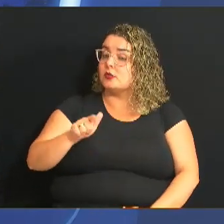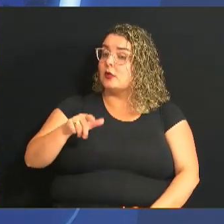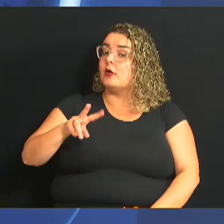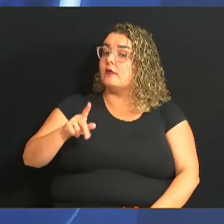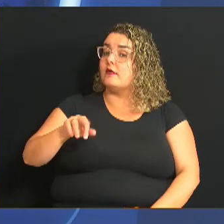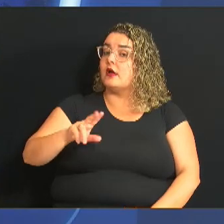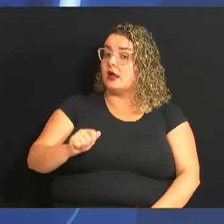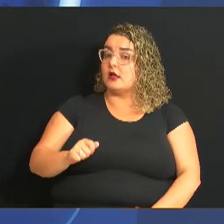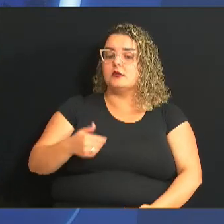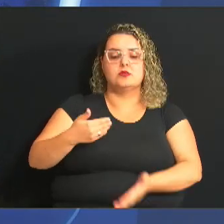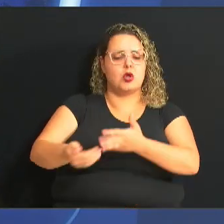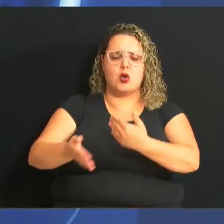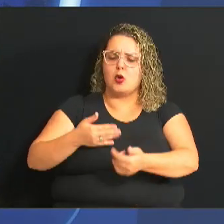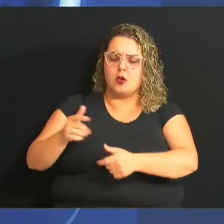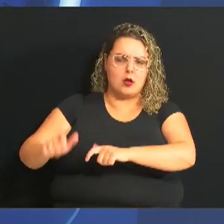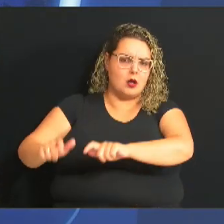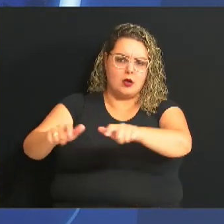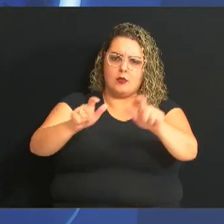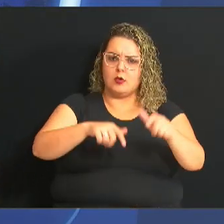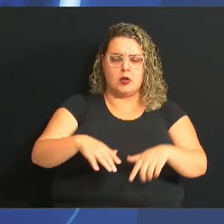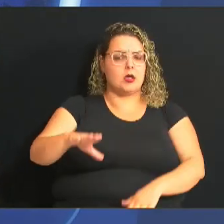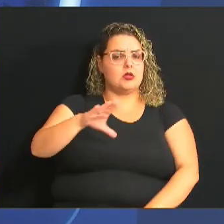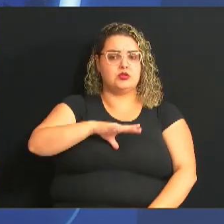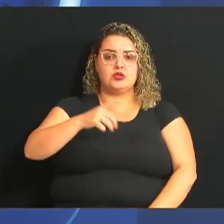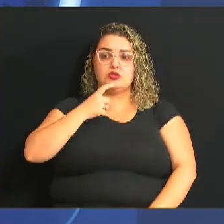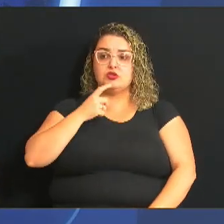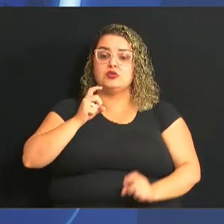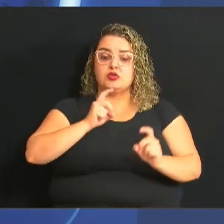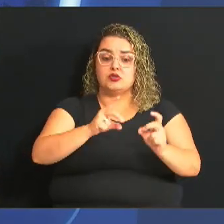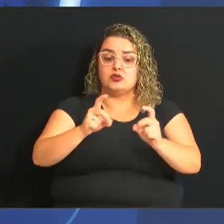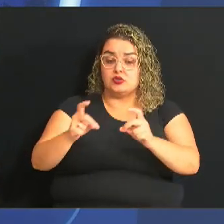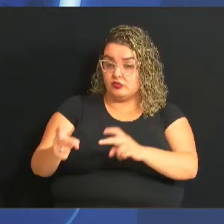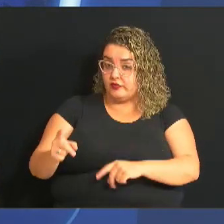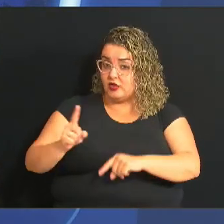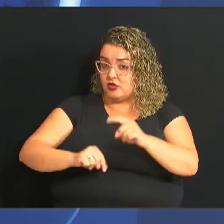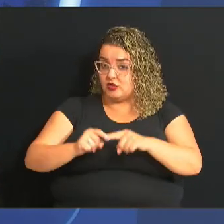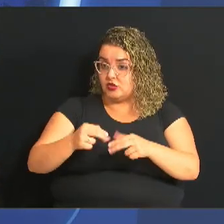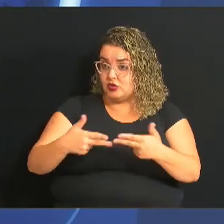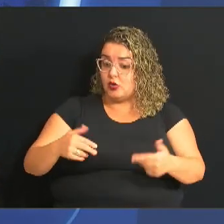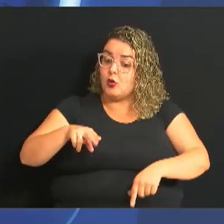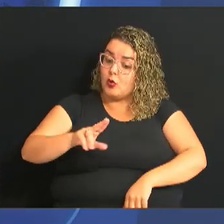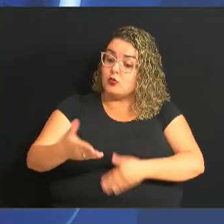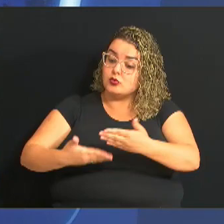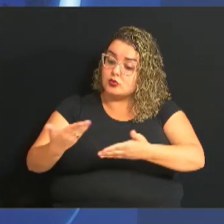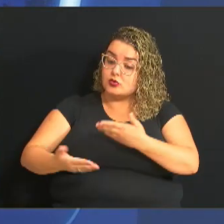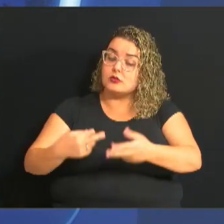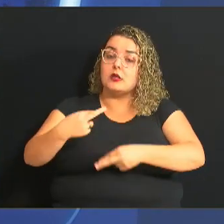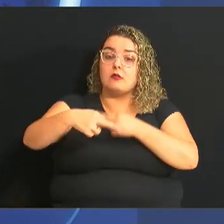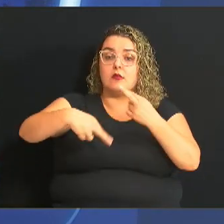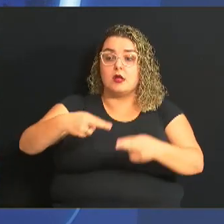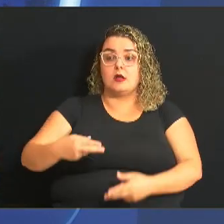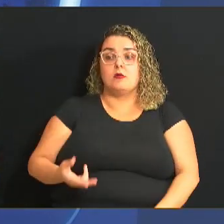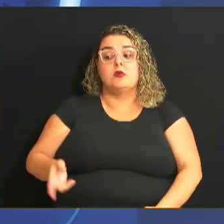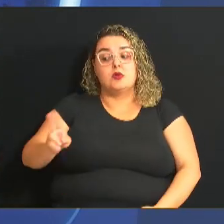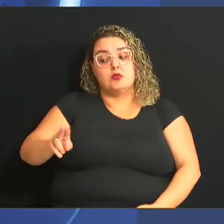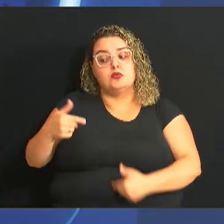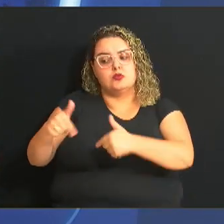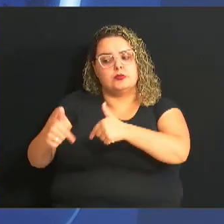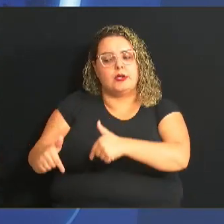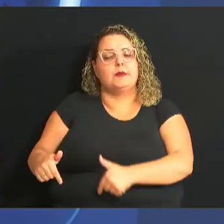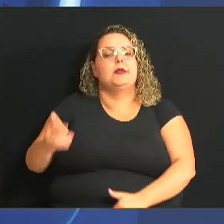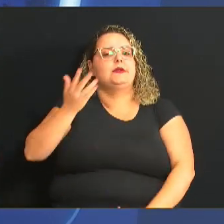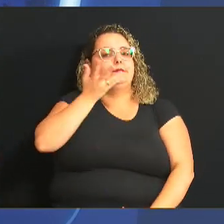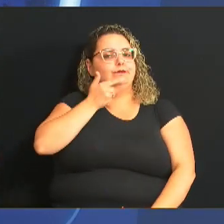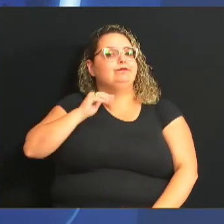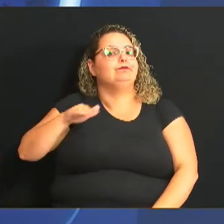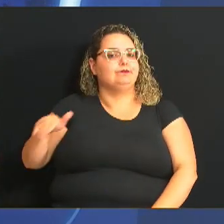qualquer estabelecimento de Campinas que comercialize produtos ou serviços relacionados à exploração do trabalho infantil.